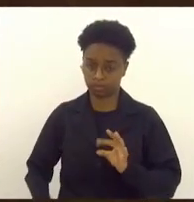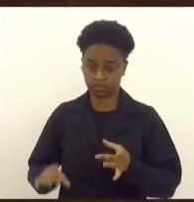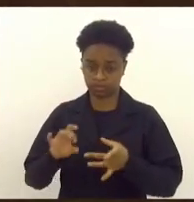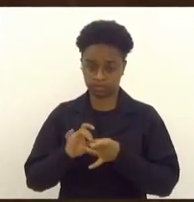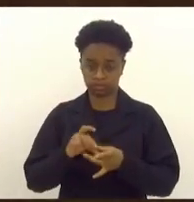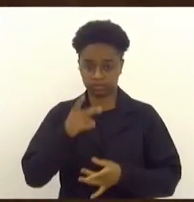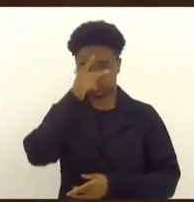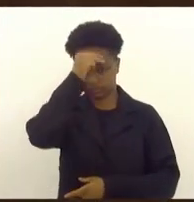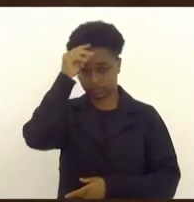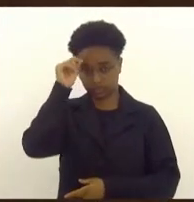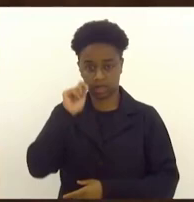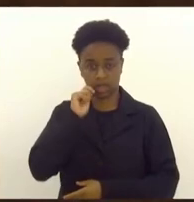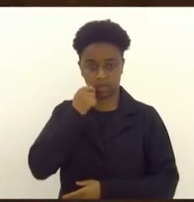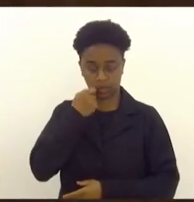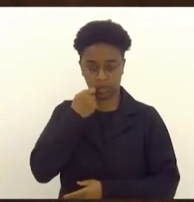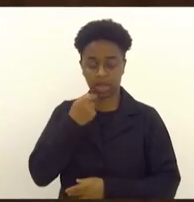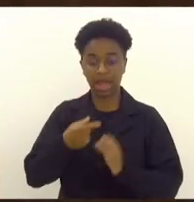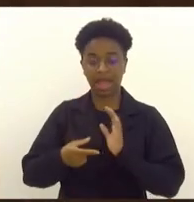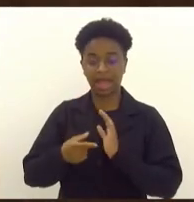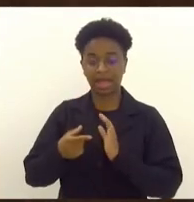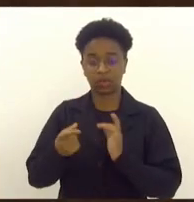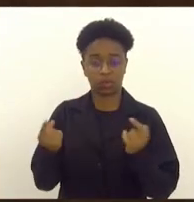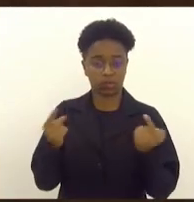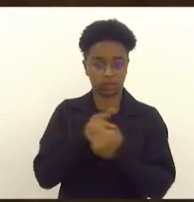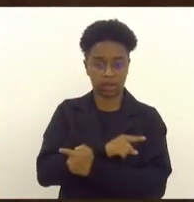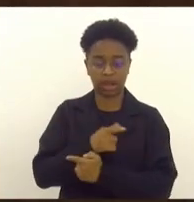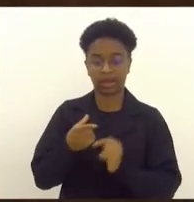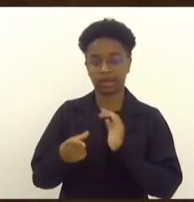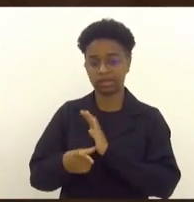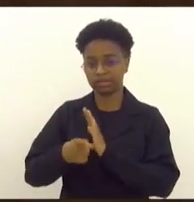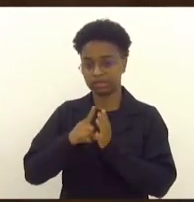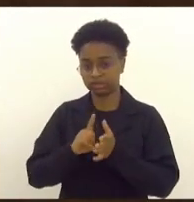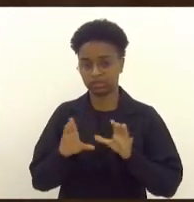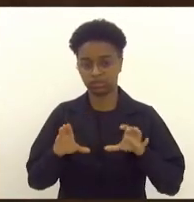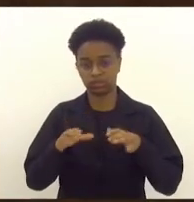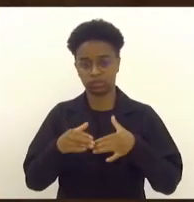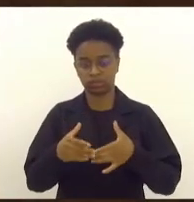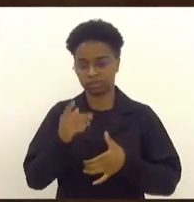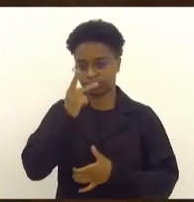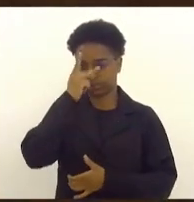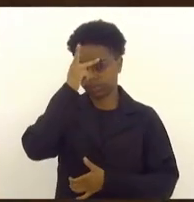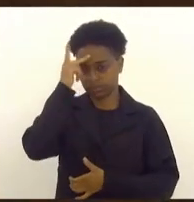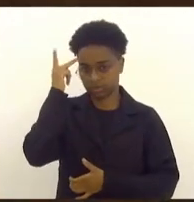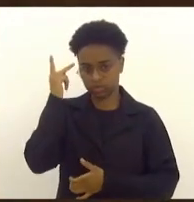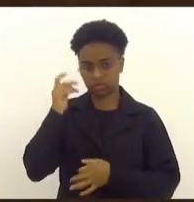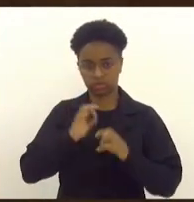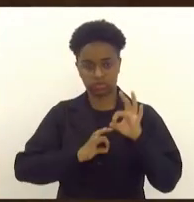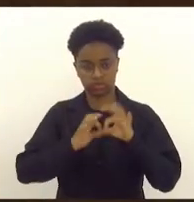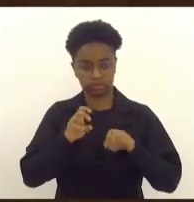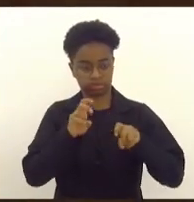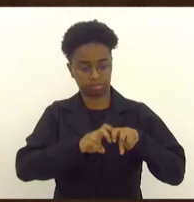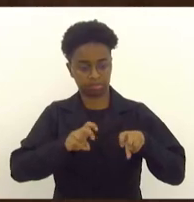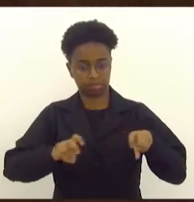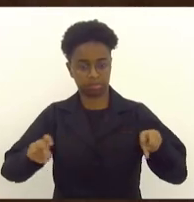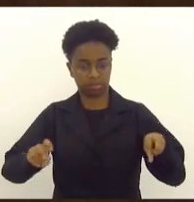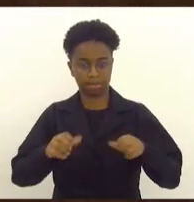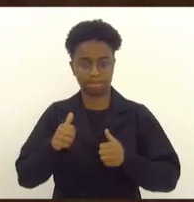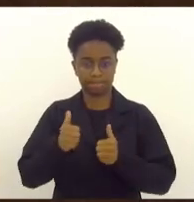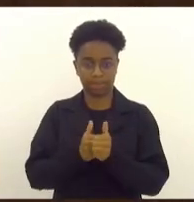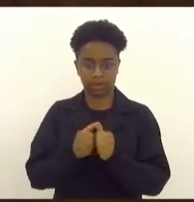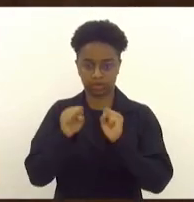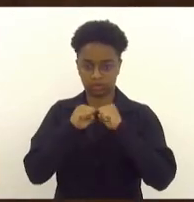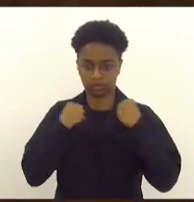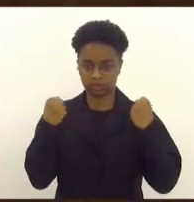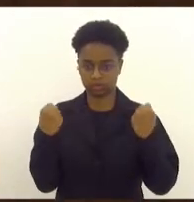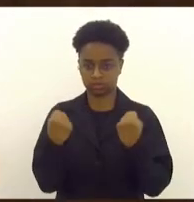ao invés de antes dos ambulantes se instalarem no torno do Maracanã